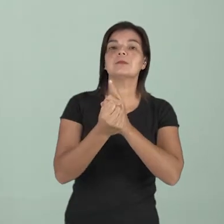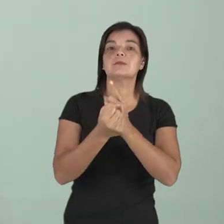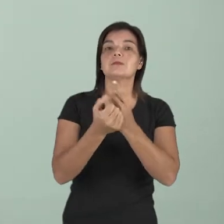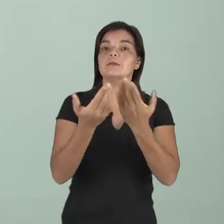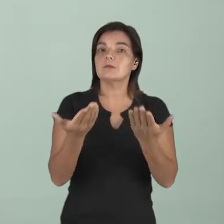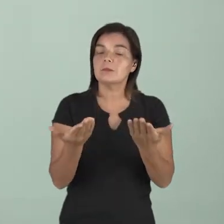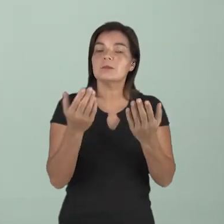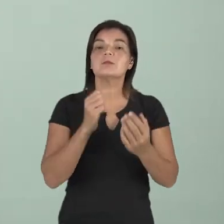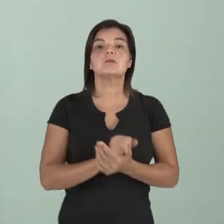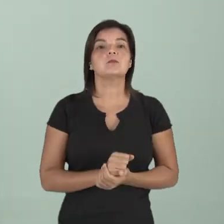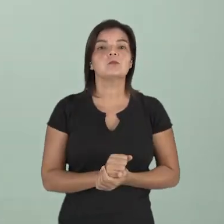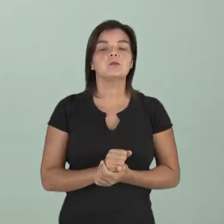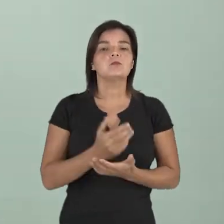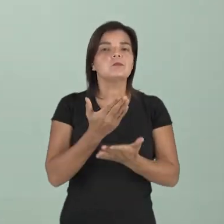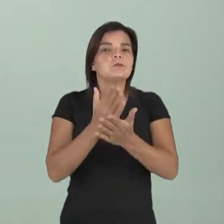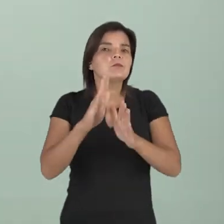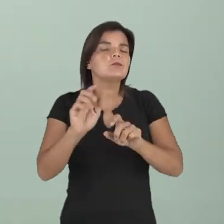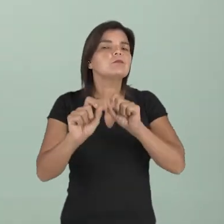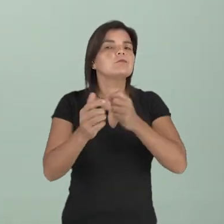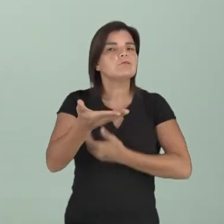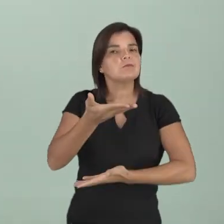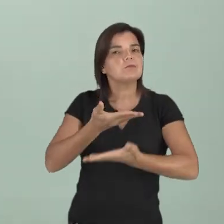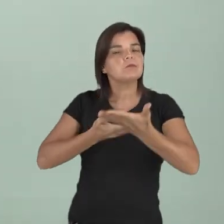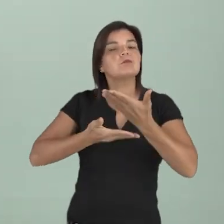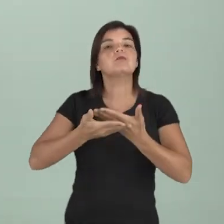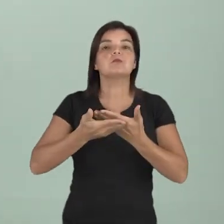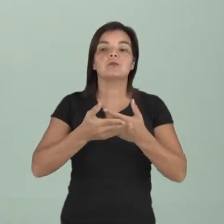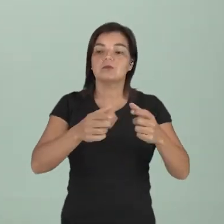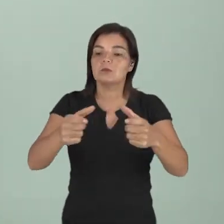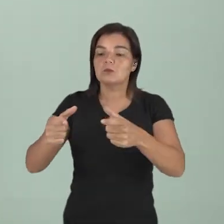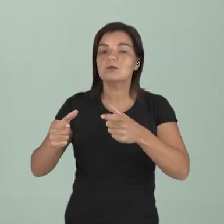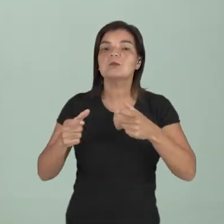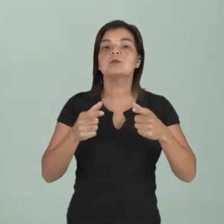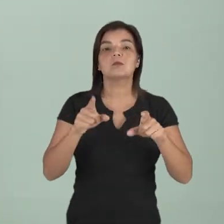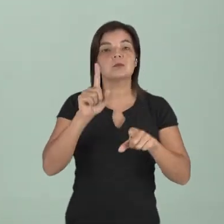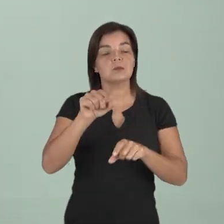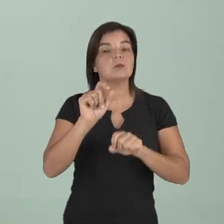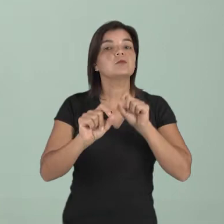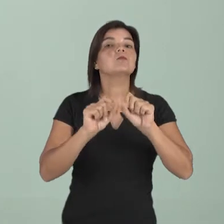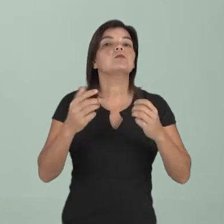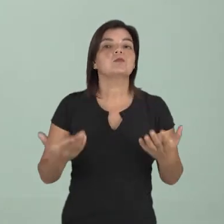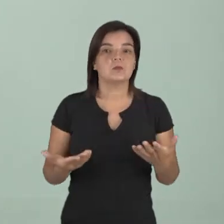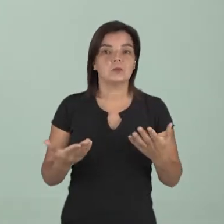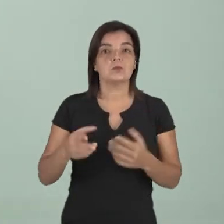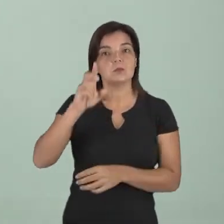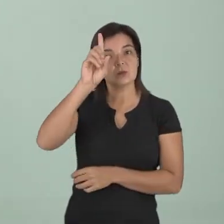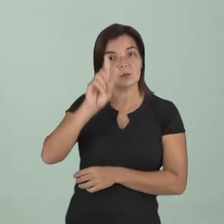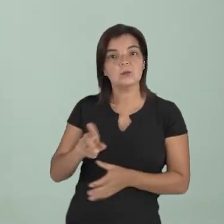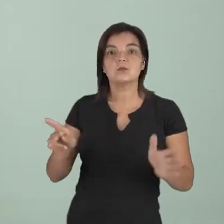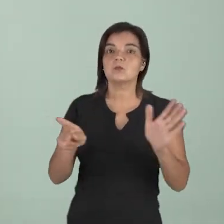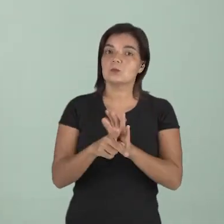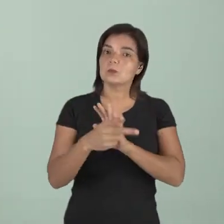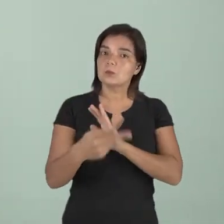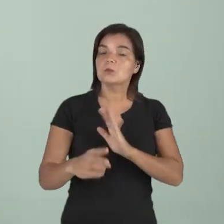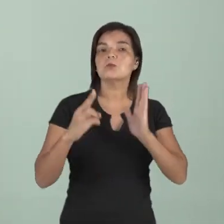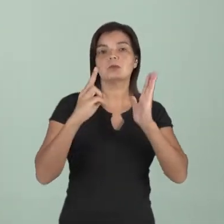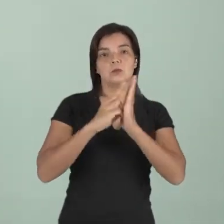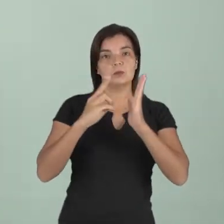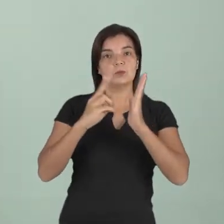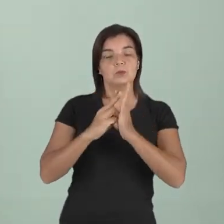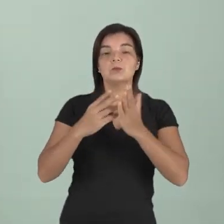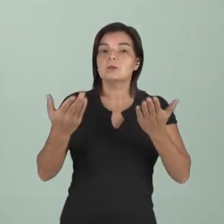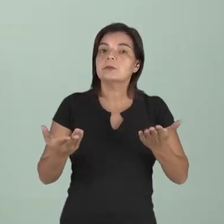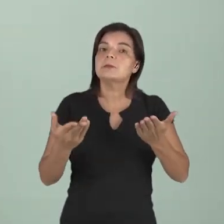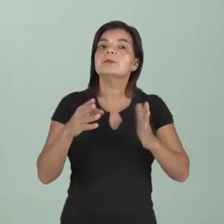e aí eles acabam se integrando dentro do espaço, que é um espaço de direito deles também.